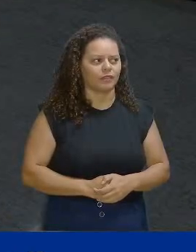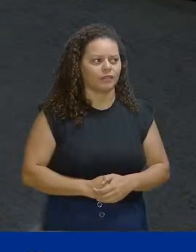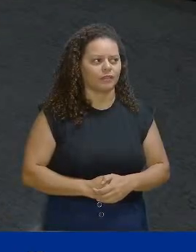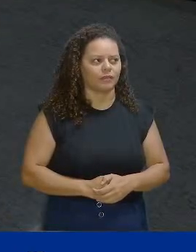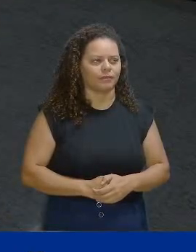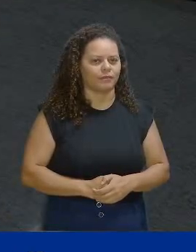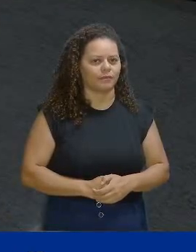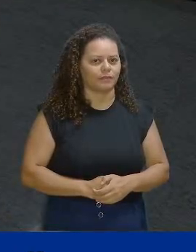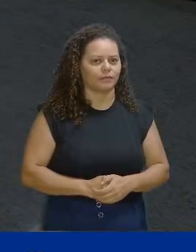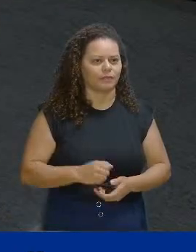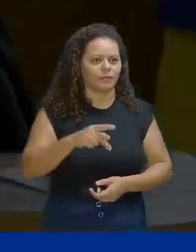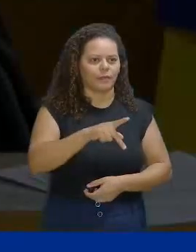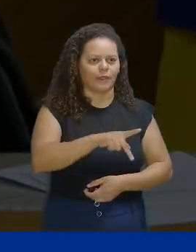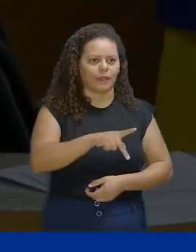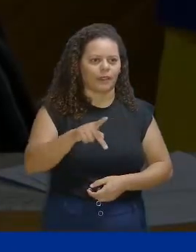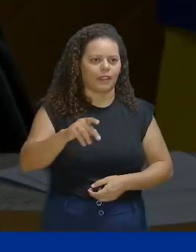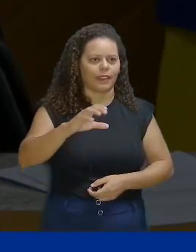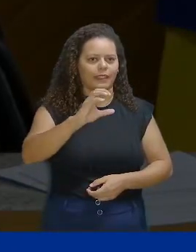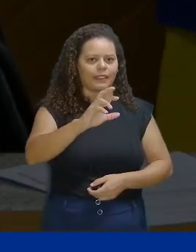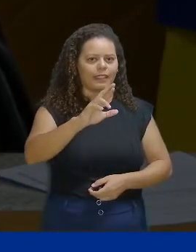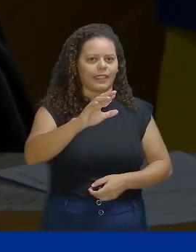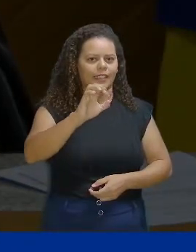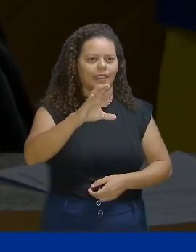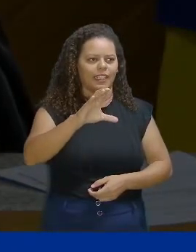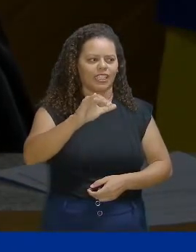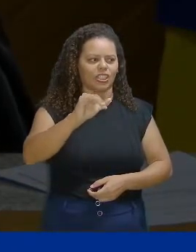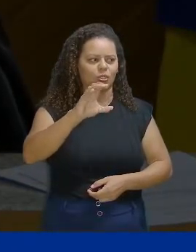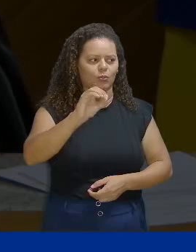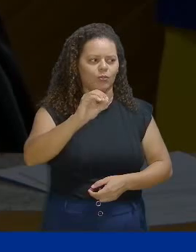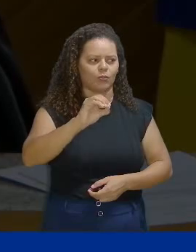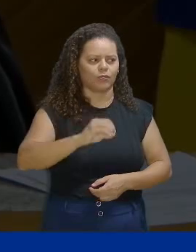o professor Clécis Lopes Dias.